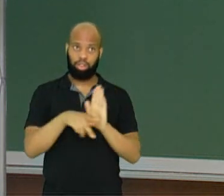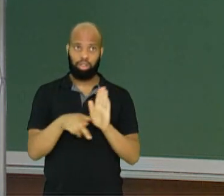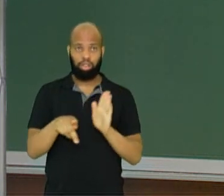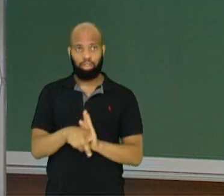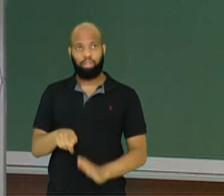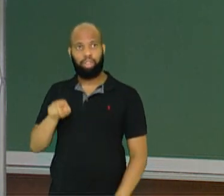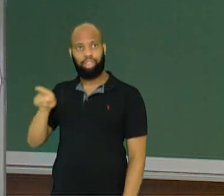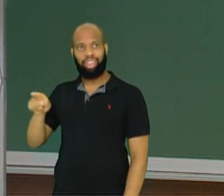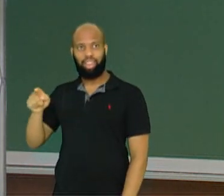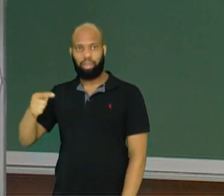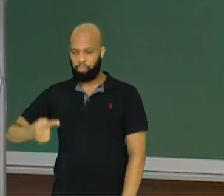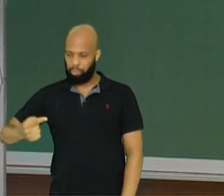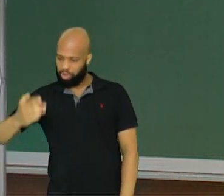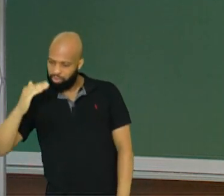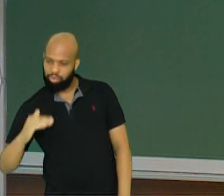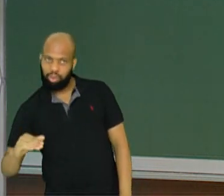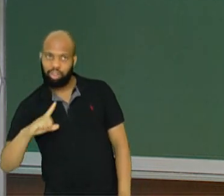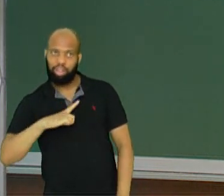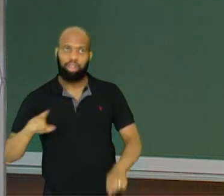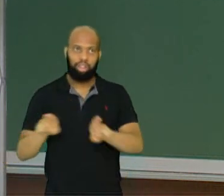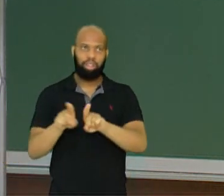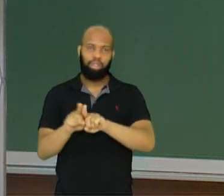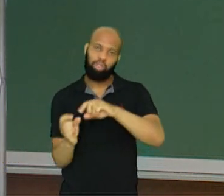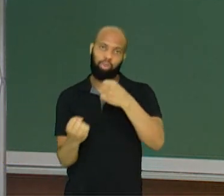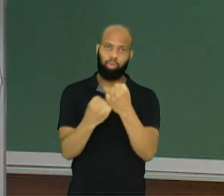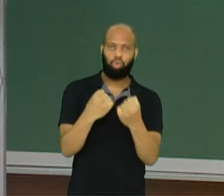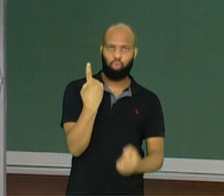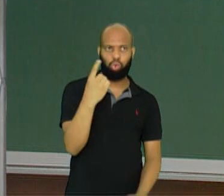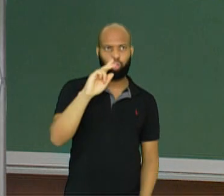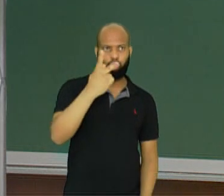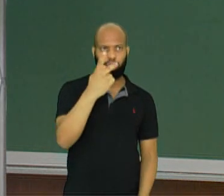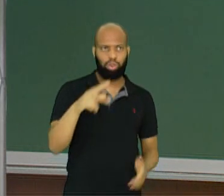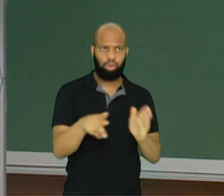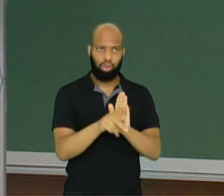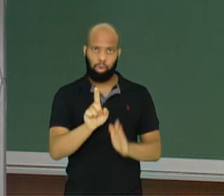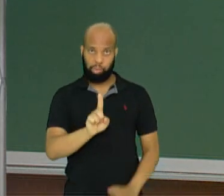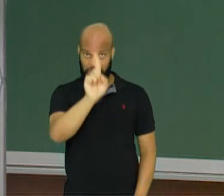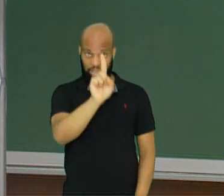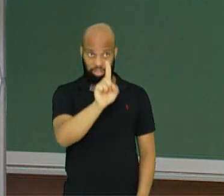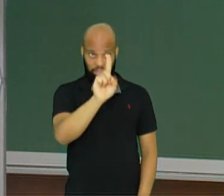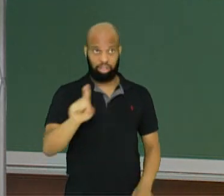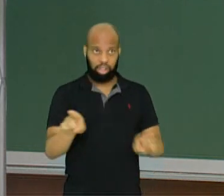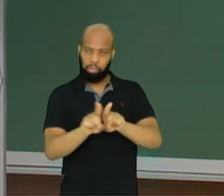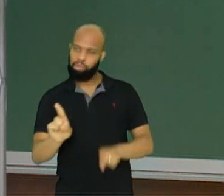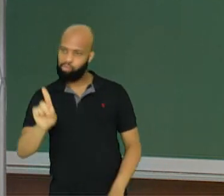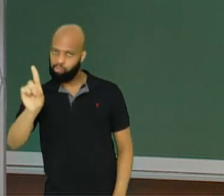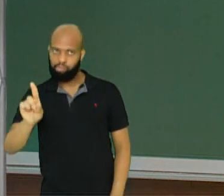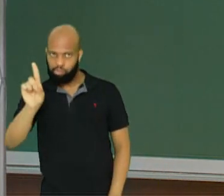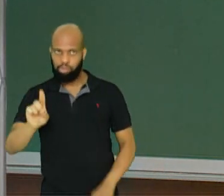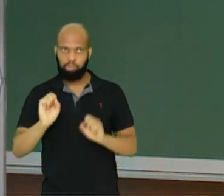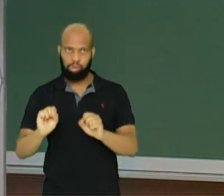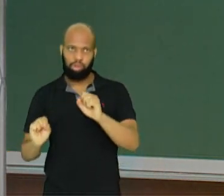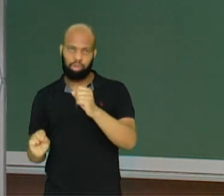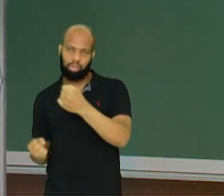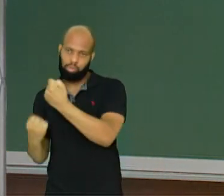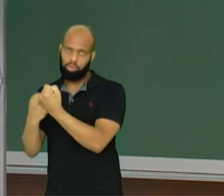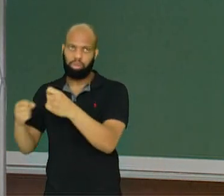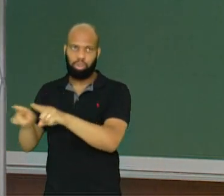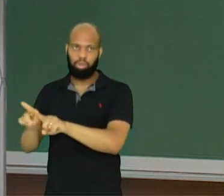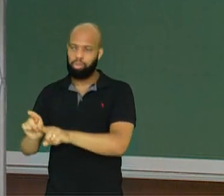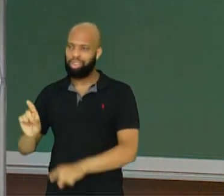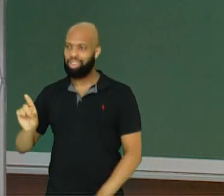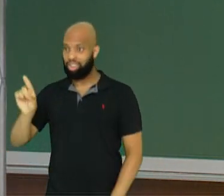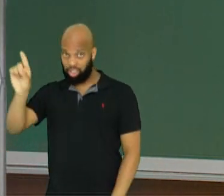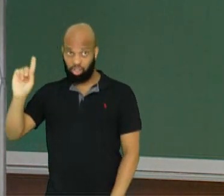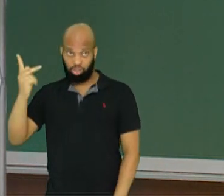poderia substituir um hidrogênio desse, poderia substituir esse hidrogênio e poderia substituir o